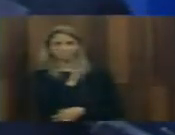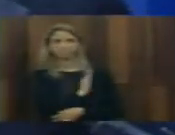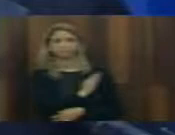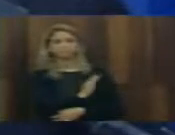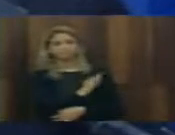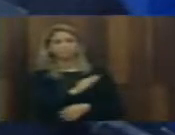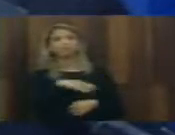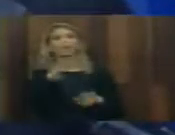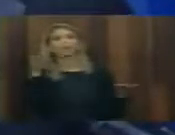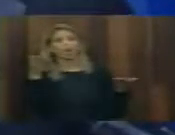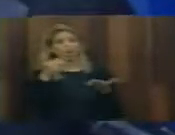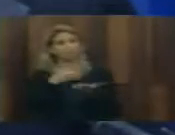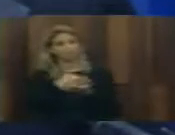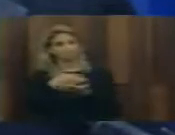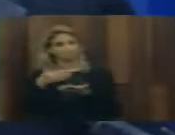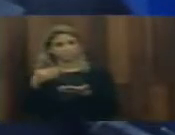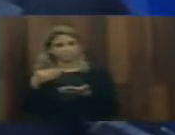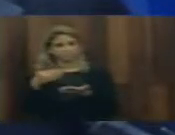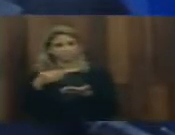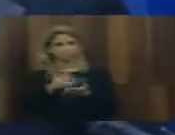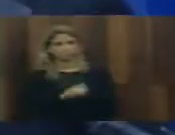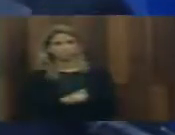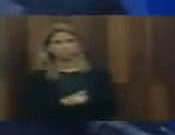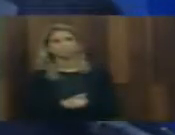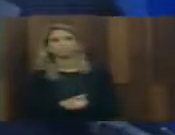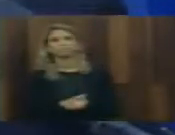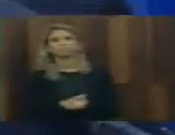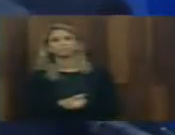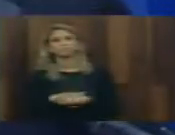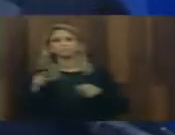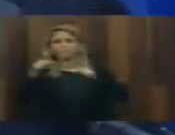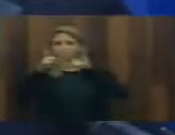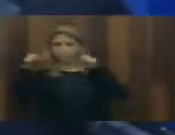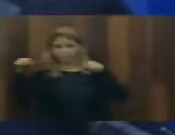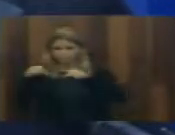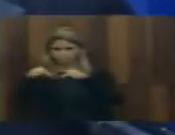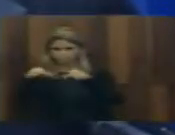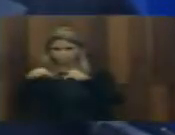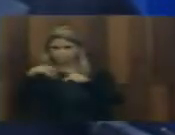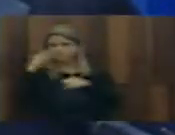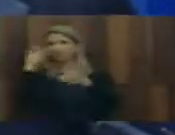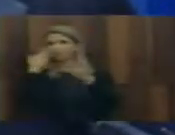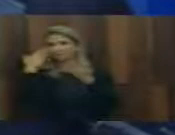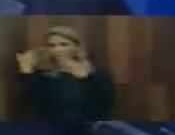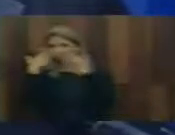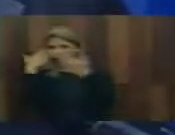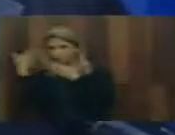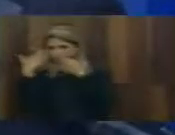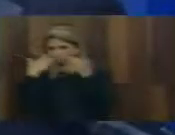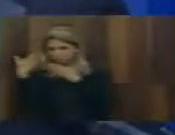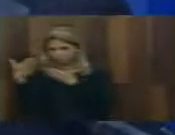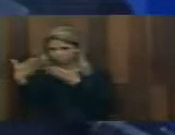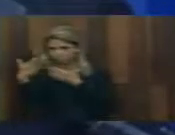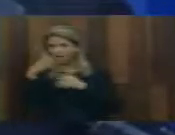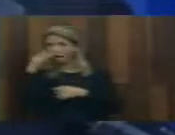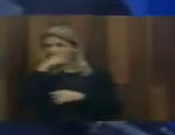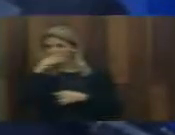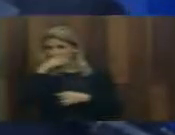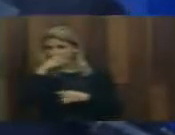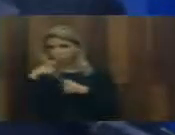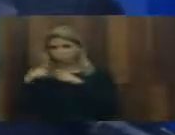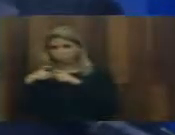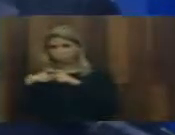Você lembra? Está lá, emergência parada de novo. Então eu peço aqui encarecidamente